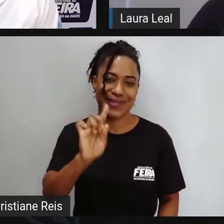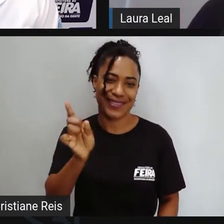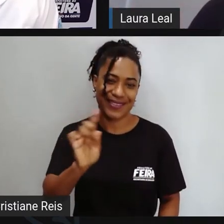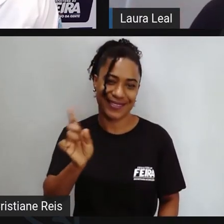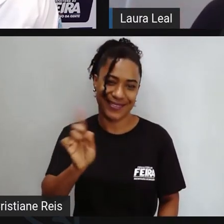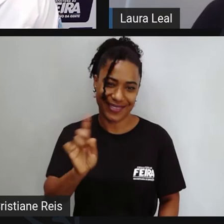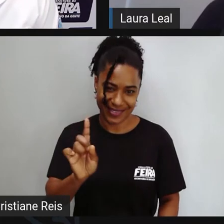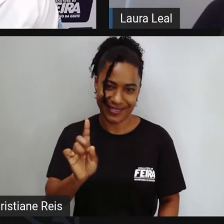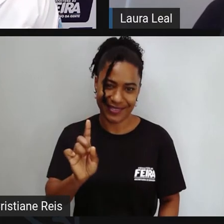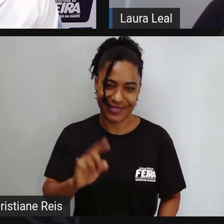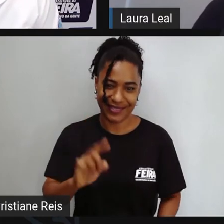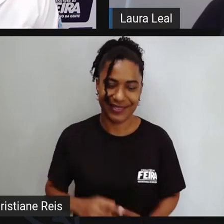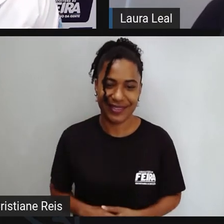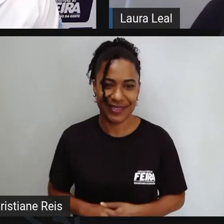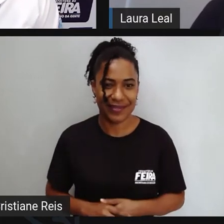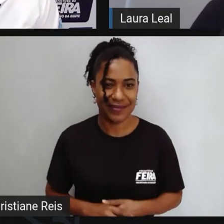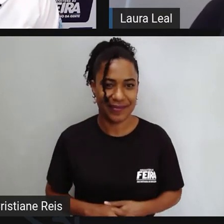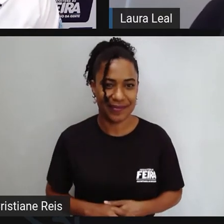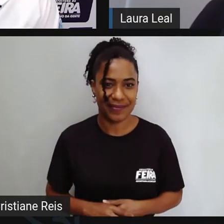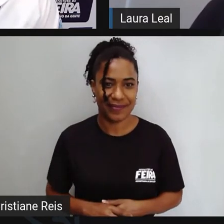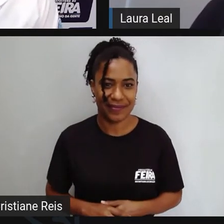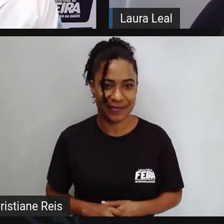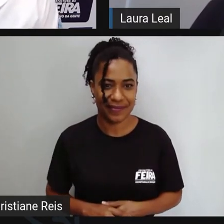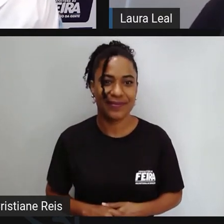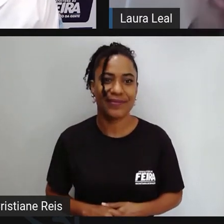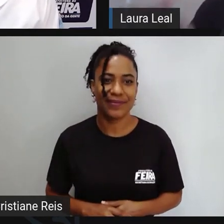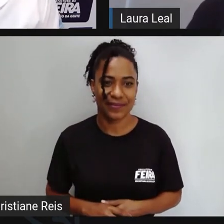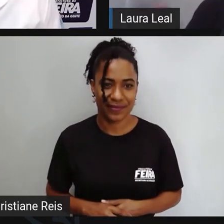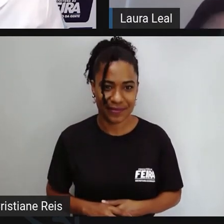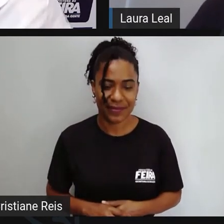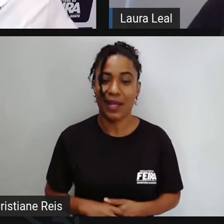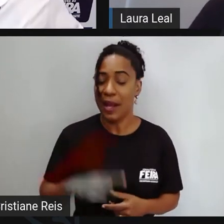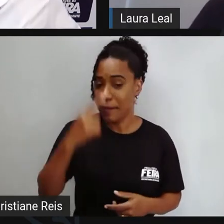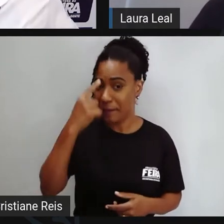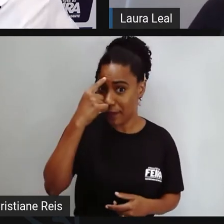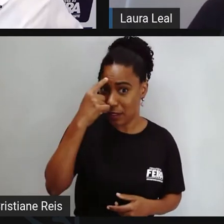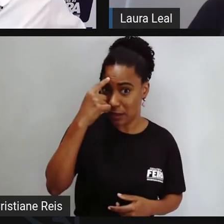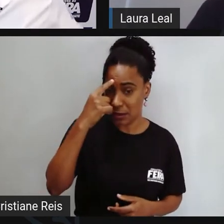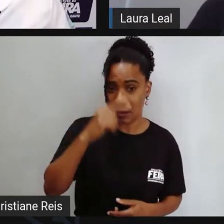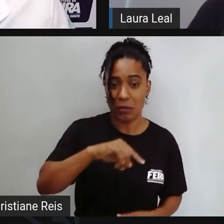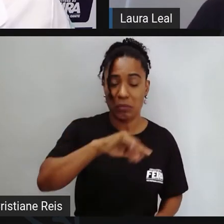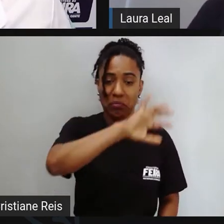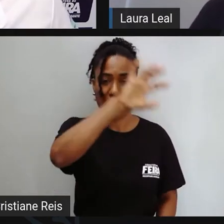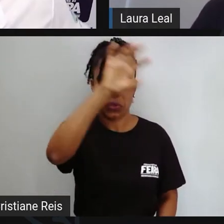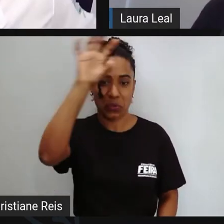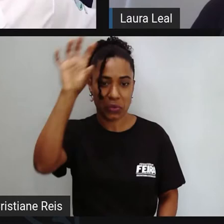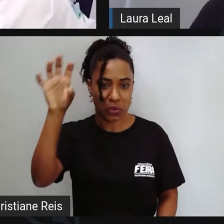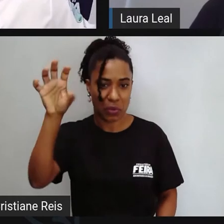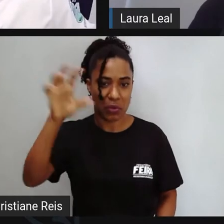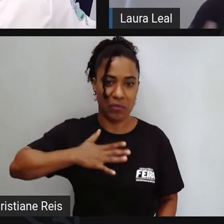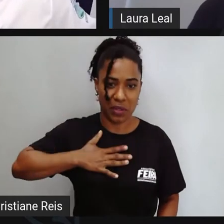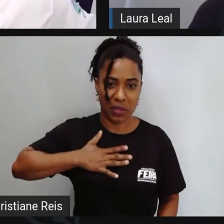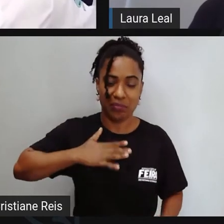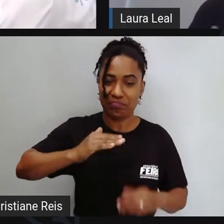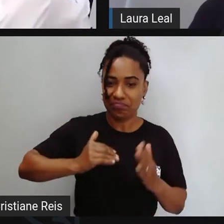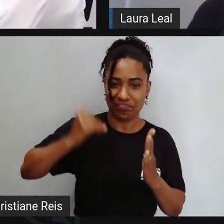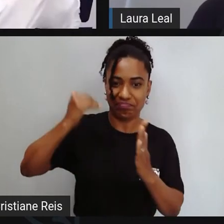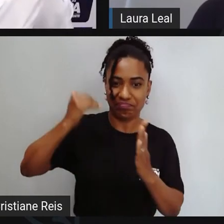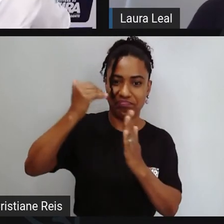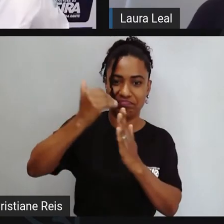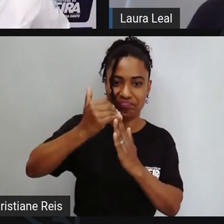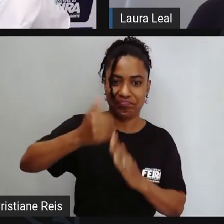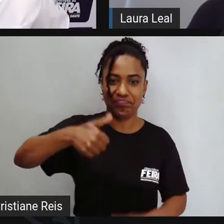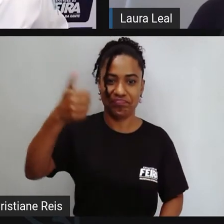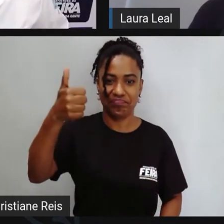né? E que se coloca numa situação de superioridade, né? Exato. Então, por si só, você se